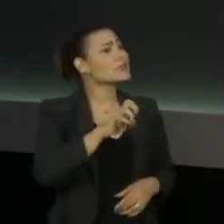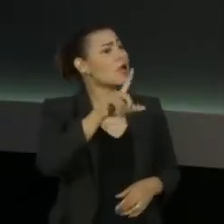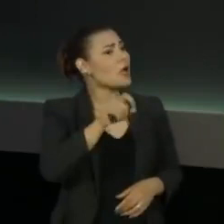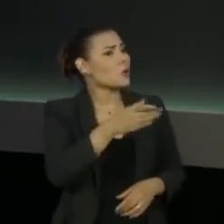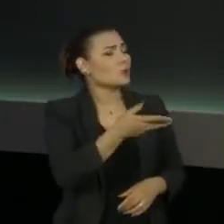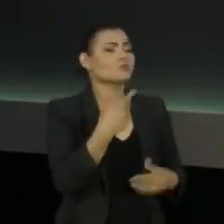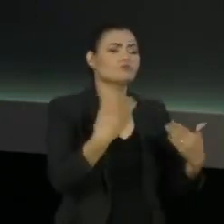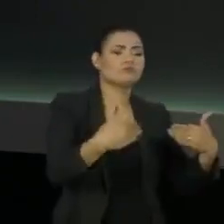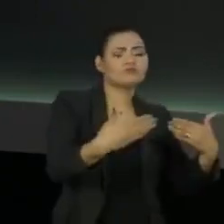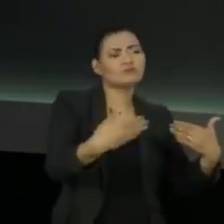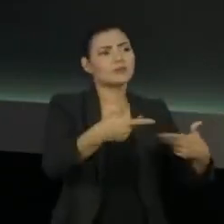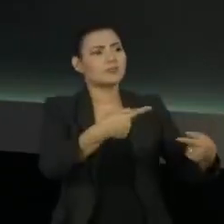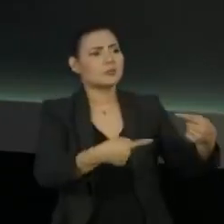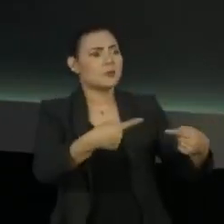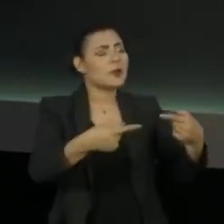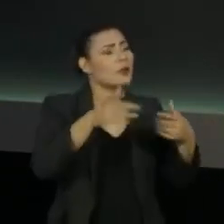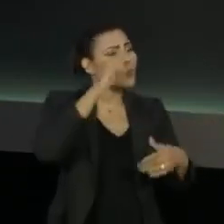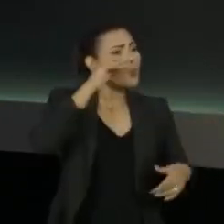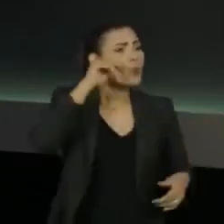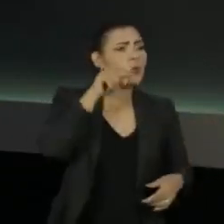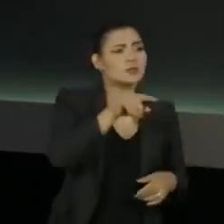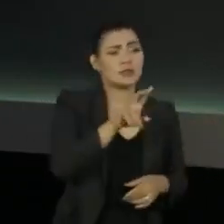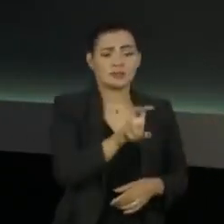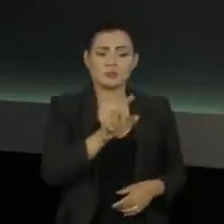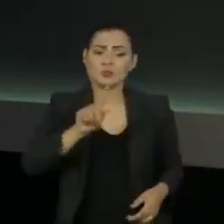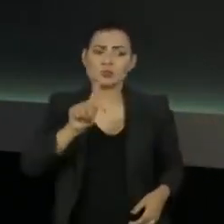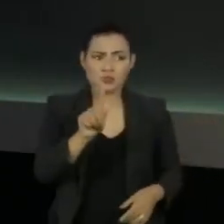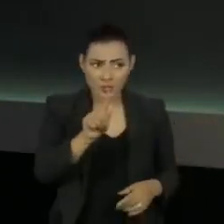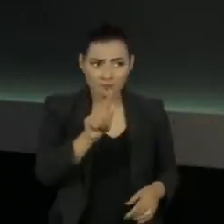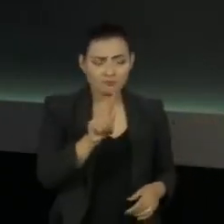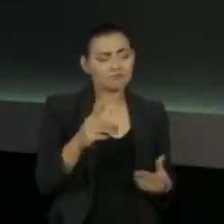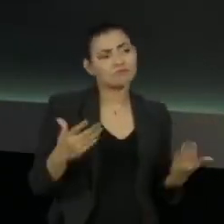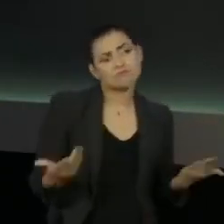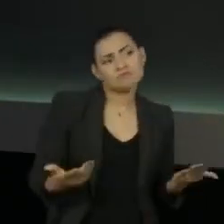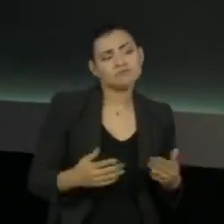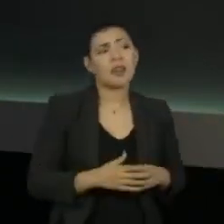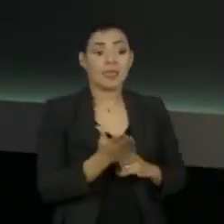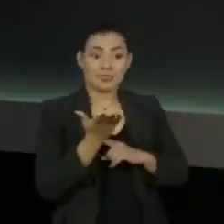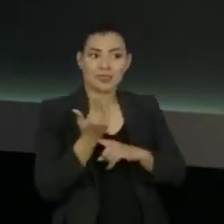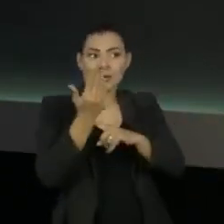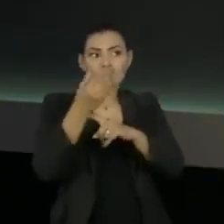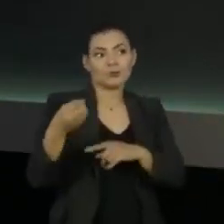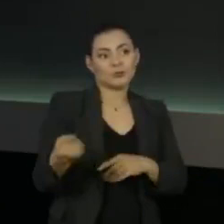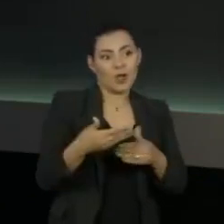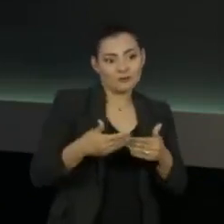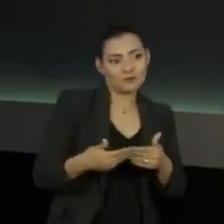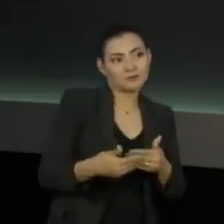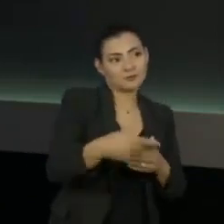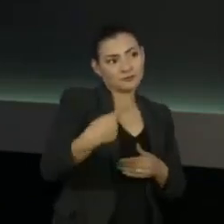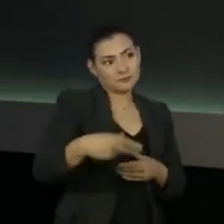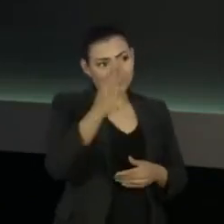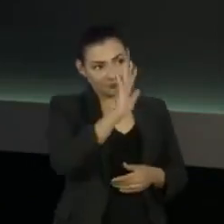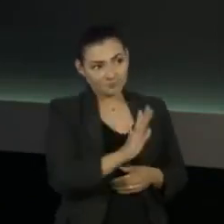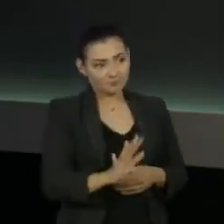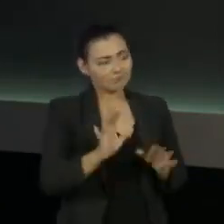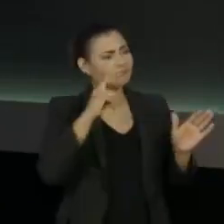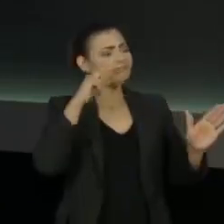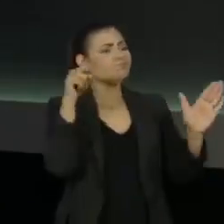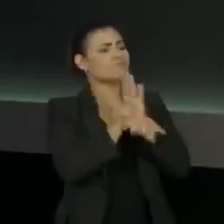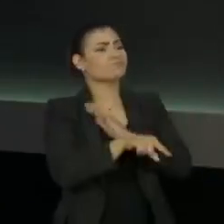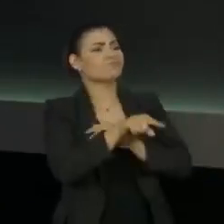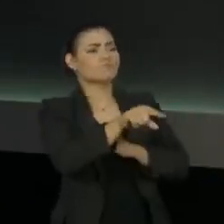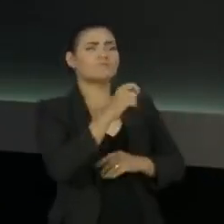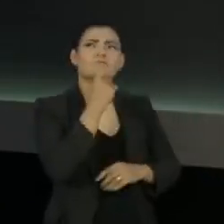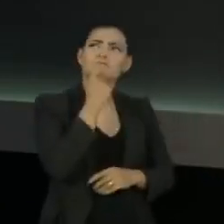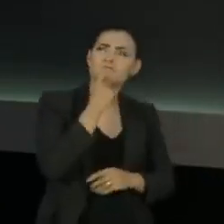debatido muito, tem muita curiosidade sobre o 5G, a tecnologia 5G. Eu te pergunto, o